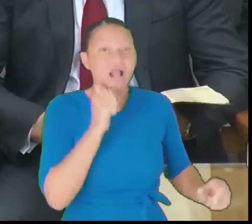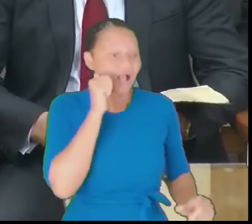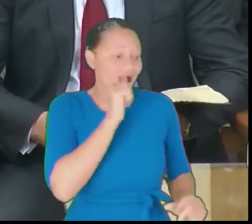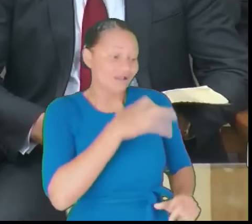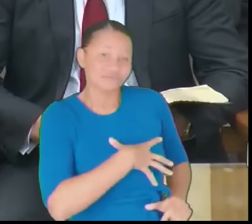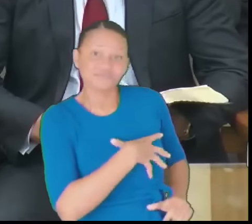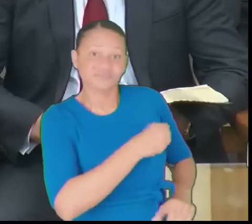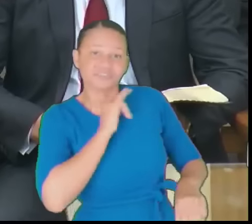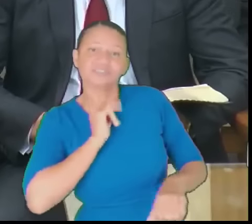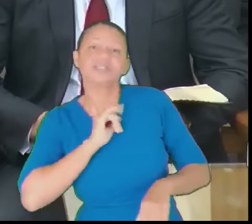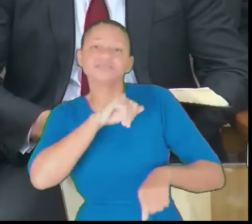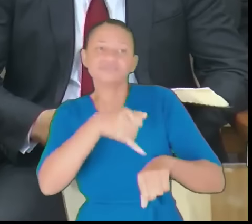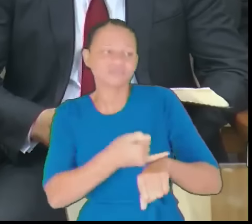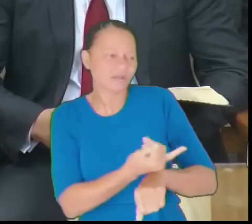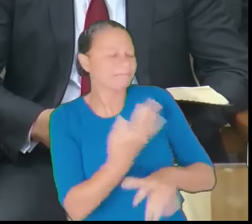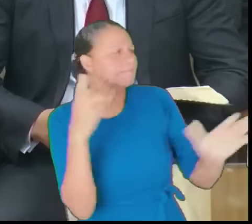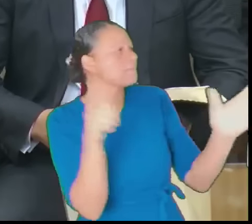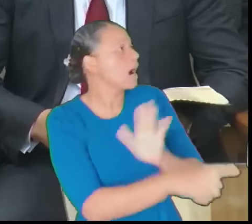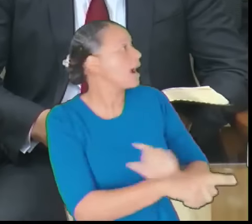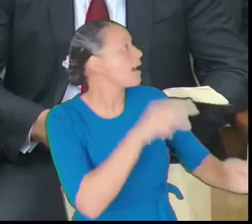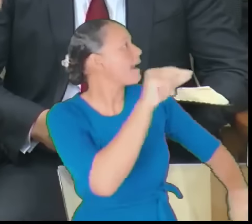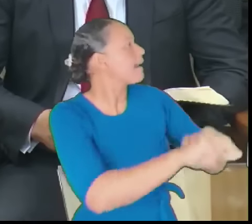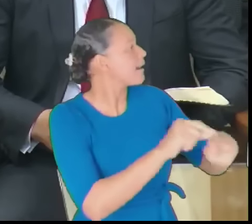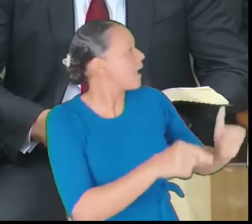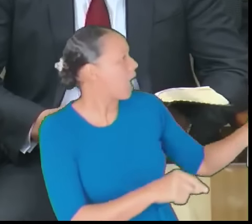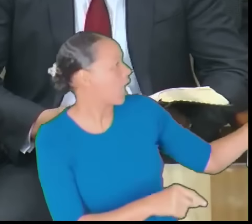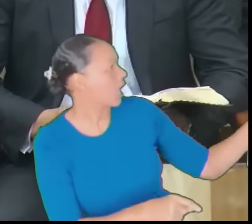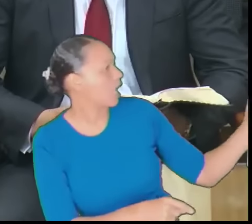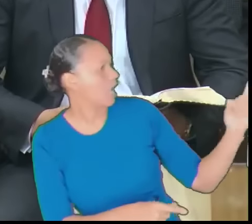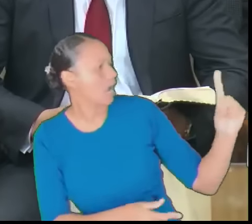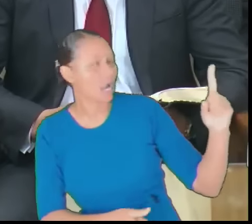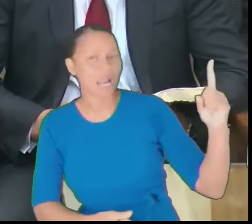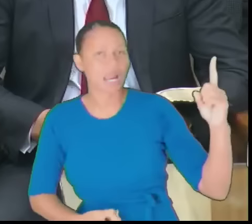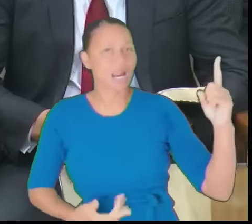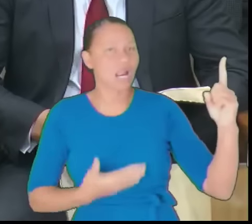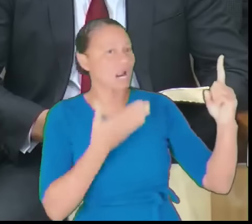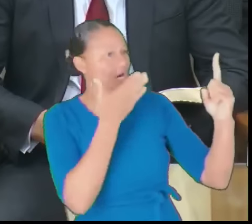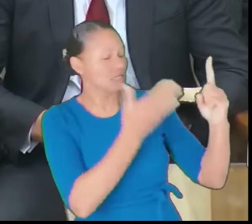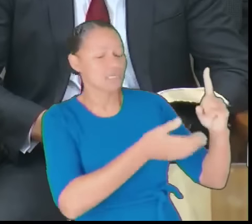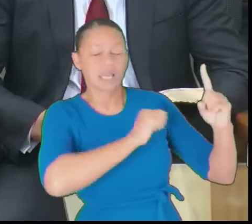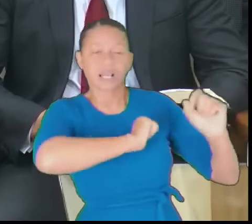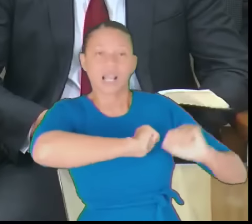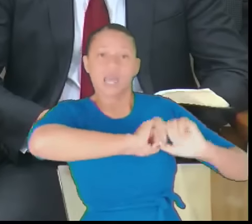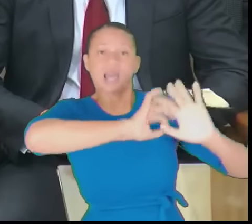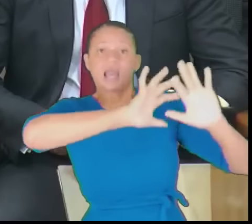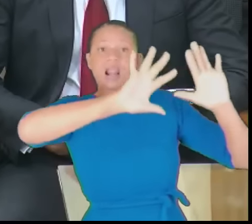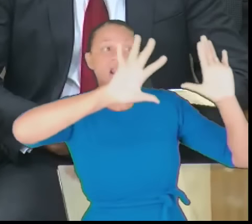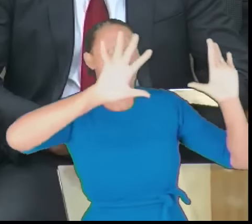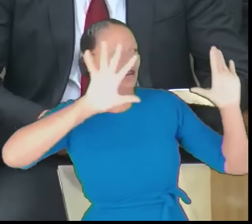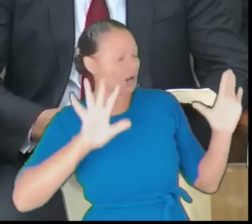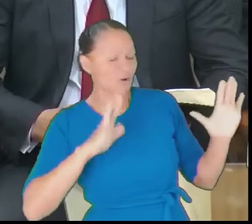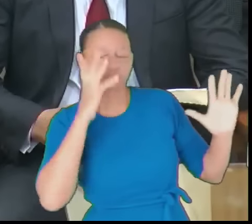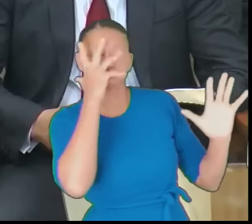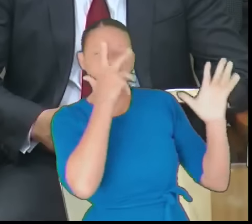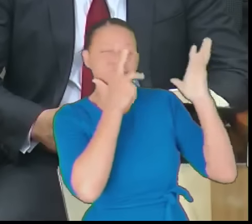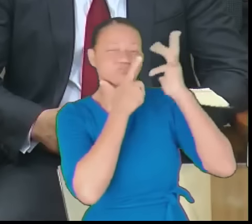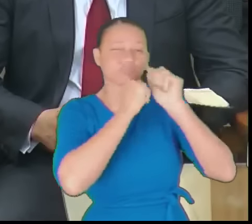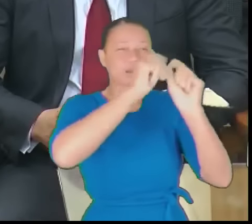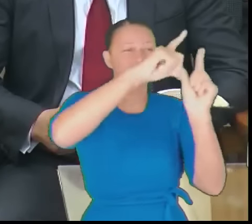que vem? Que vem o quê, meus irmãos? Formosa, que aparece como a alva do dia, formosa como a